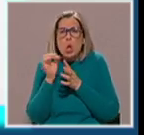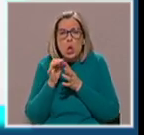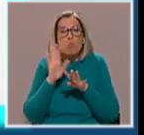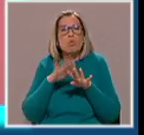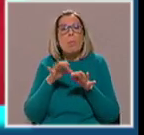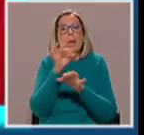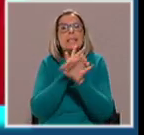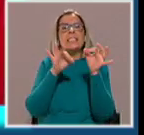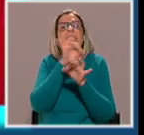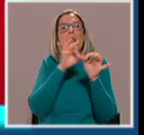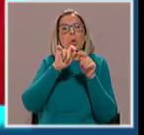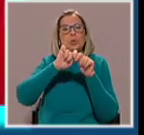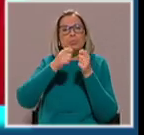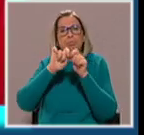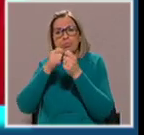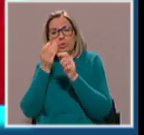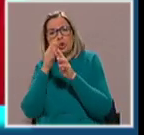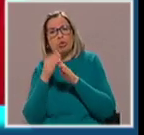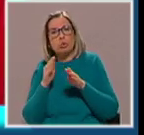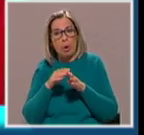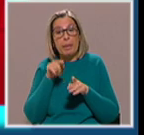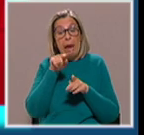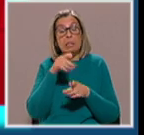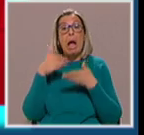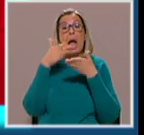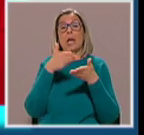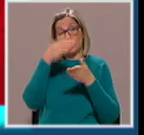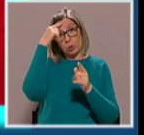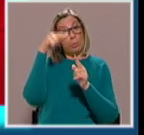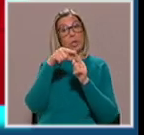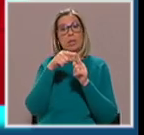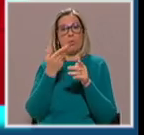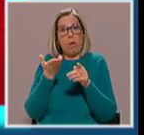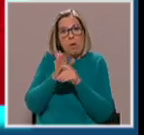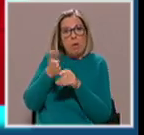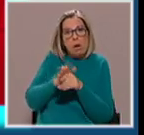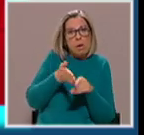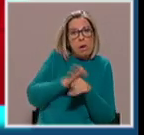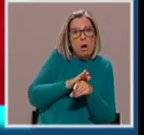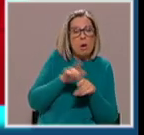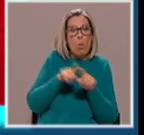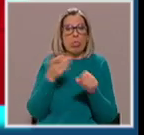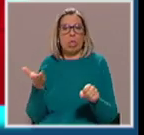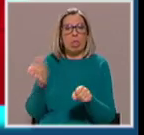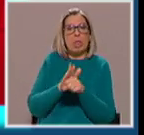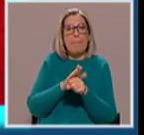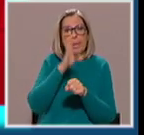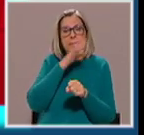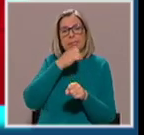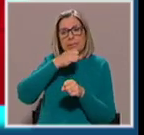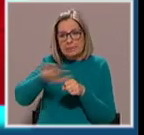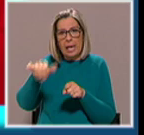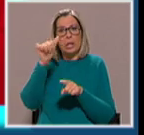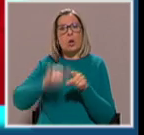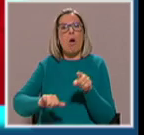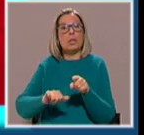especializadas. Estas participam no processo de coagulação sanguínea, formando agregados que funcionam como um tampão que impede as hemorragias